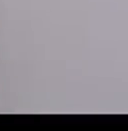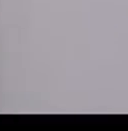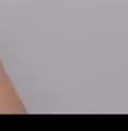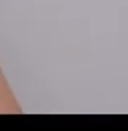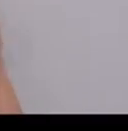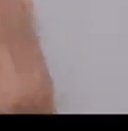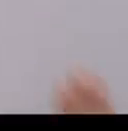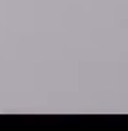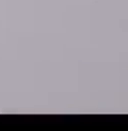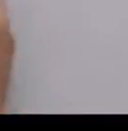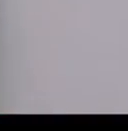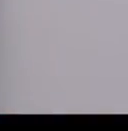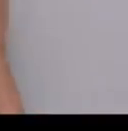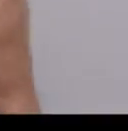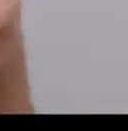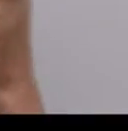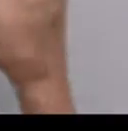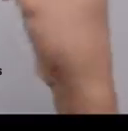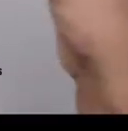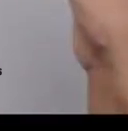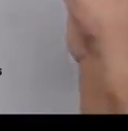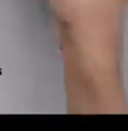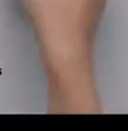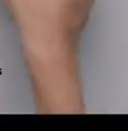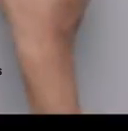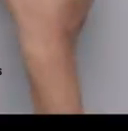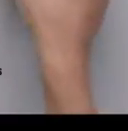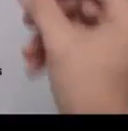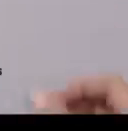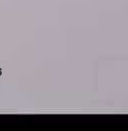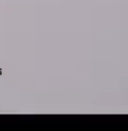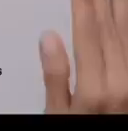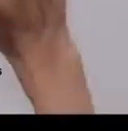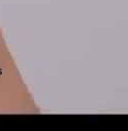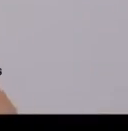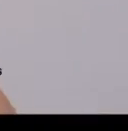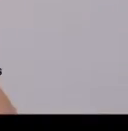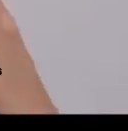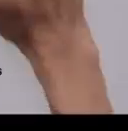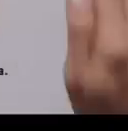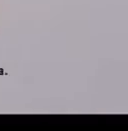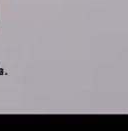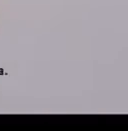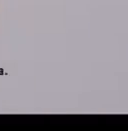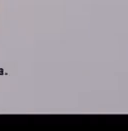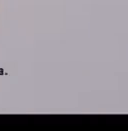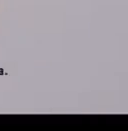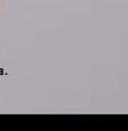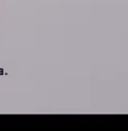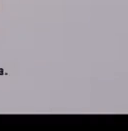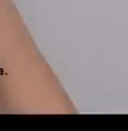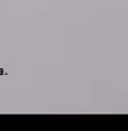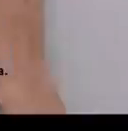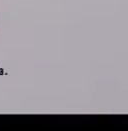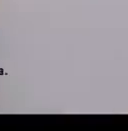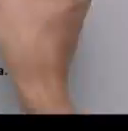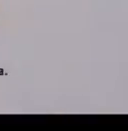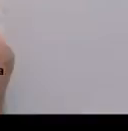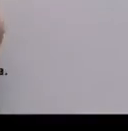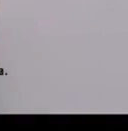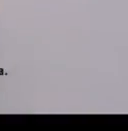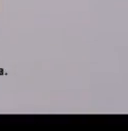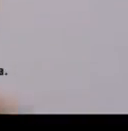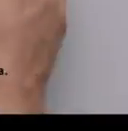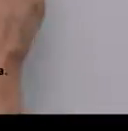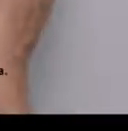eleitores. Então, quando escutar Justiça Eleitoral, lembre-se de quantos juízes, servidores e funcionários trabalham para que a voz de cada